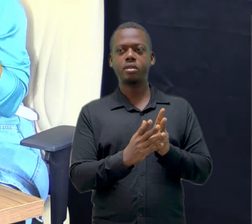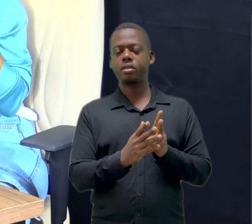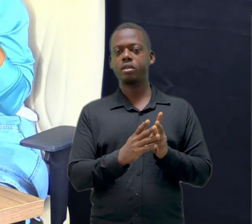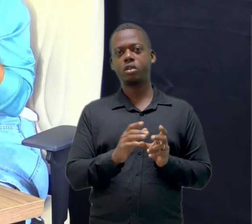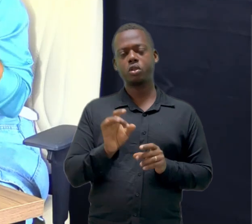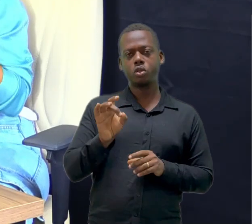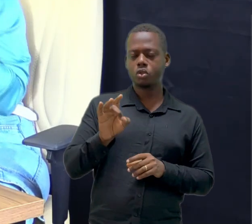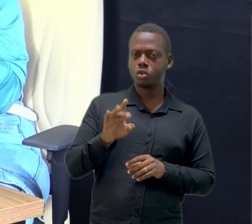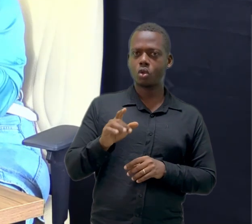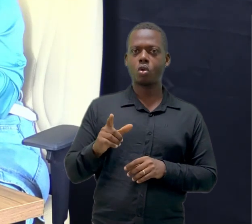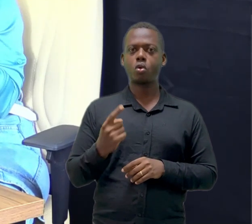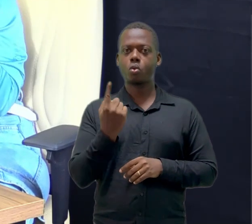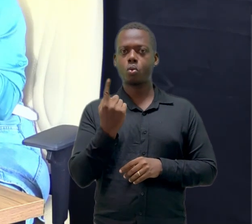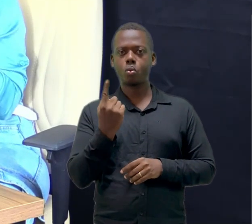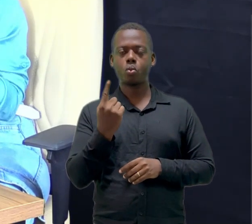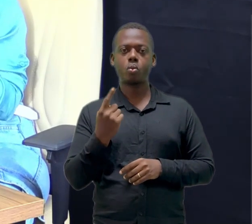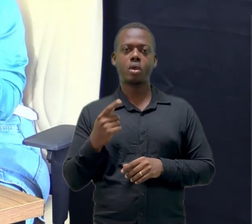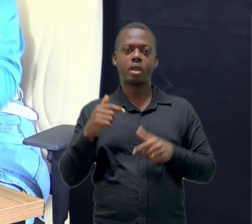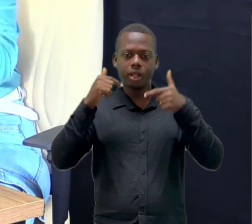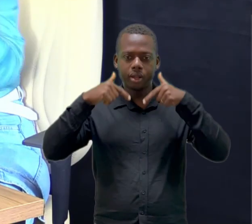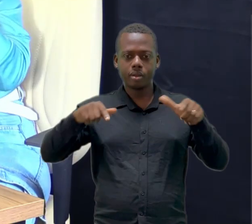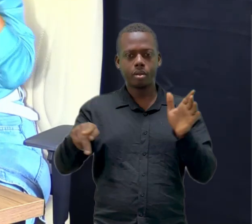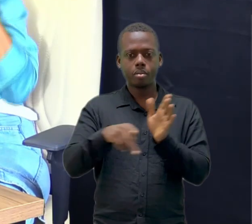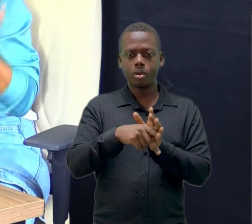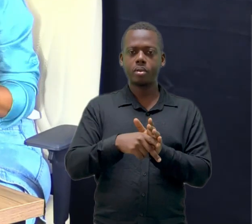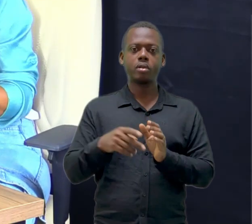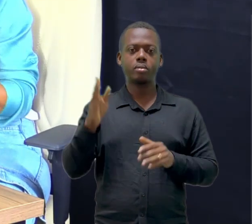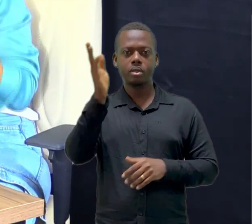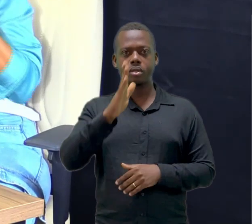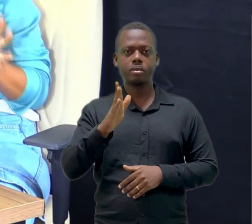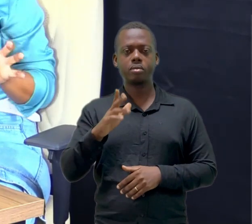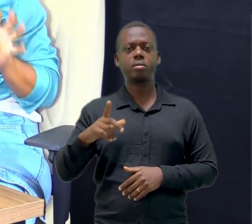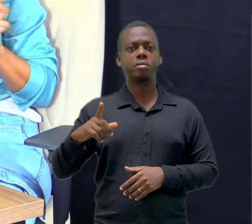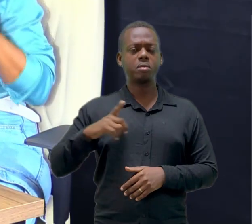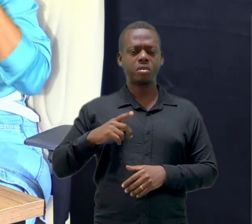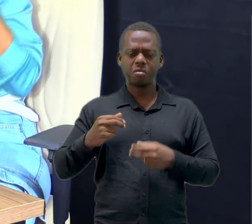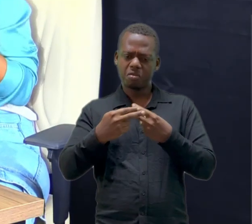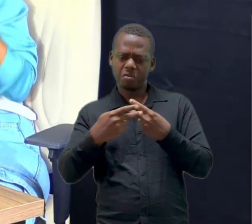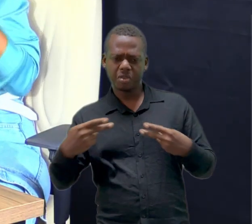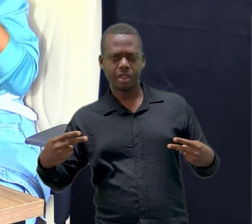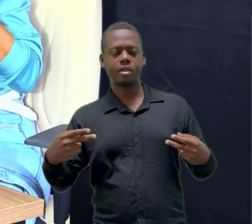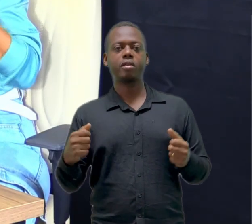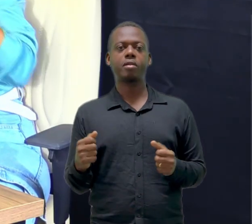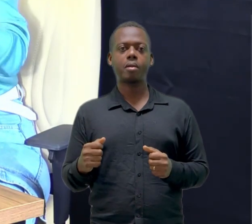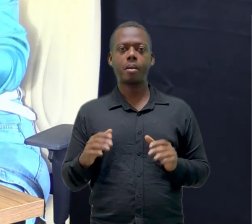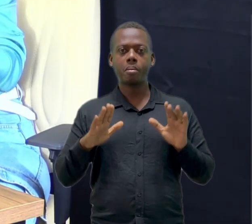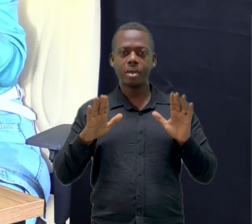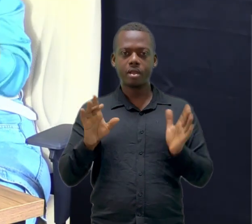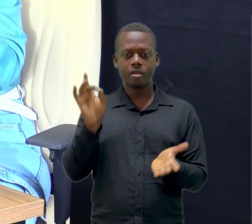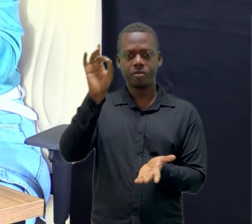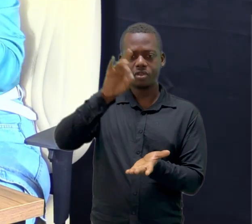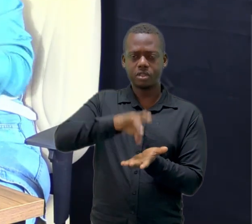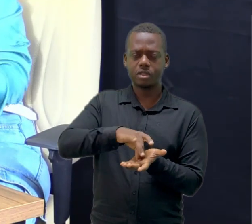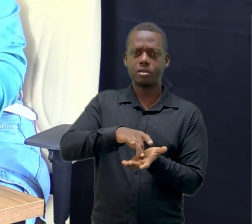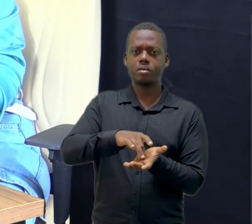gente? Não existe somente uma língua falada no Brasil. São mais de 250 línguas, dialetos. Porém, oficialmente, nós